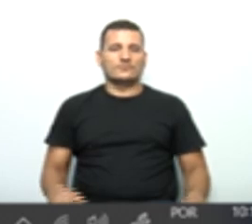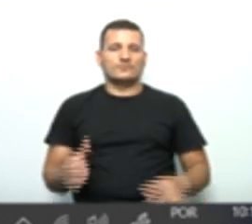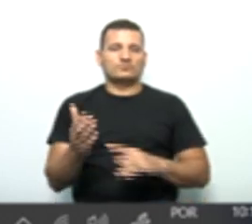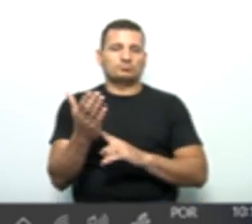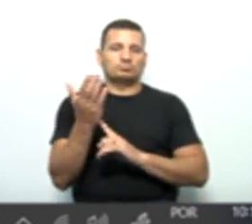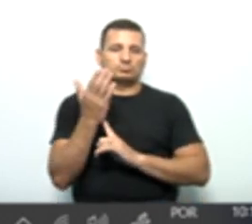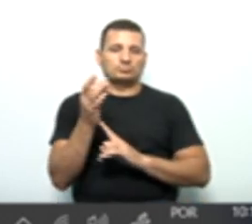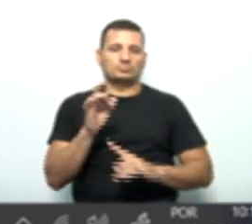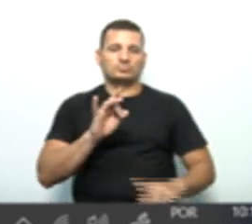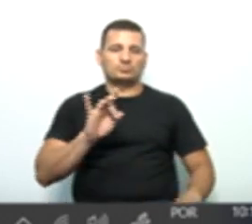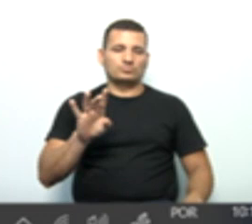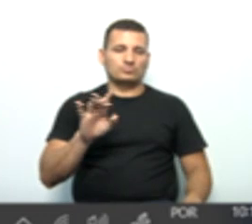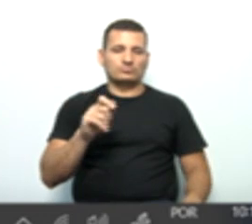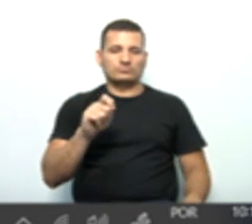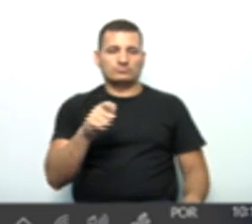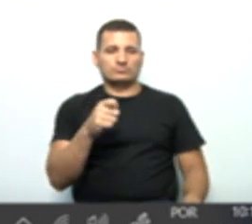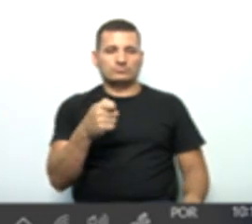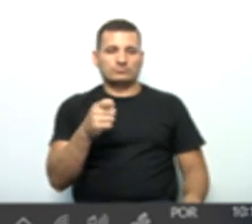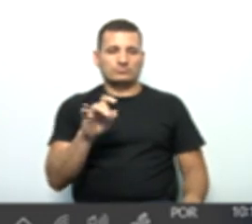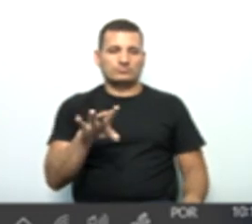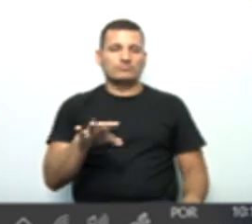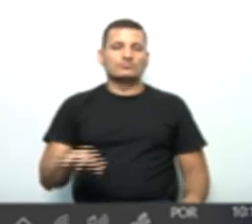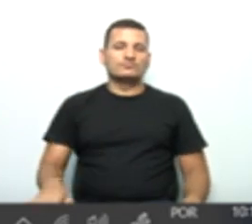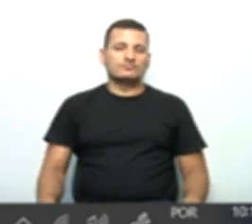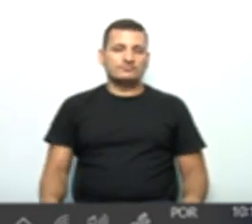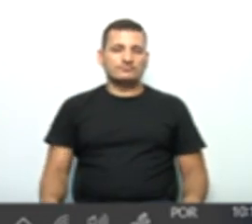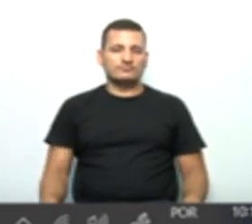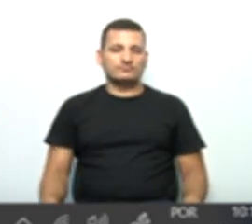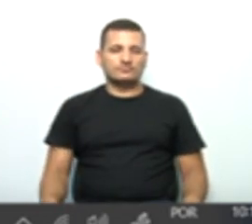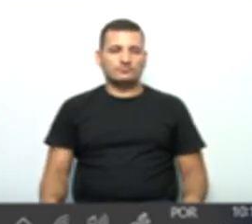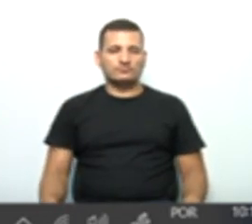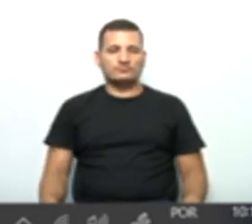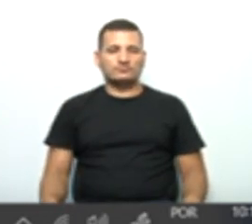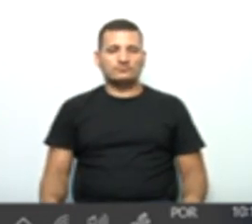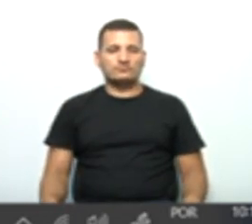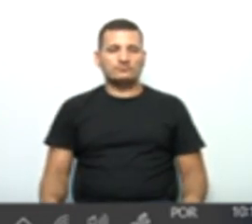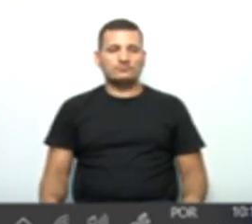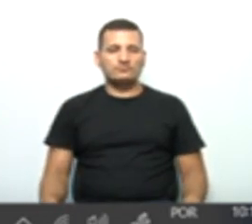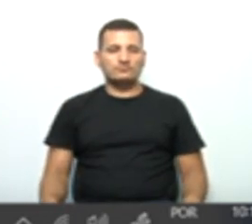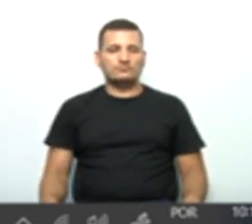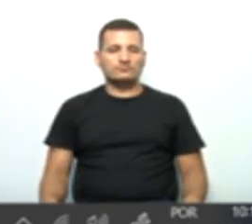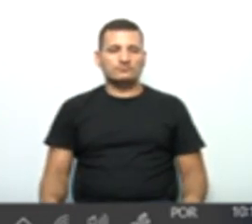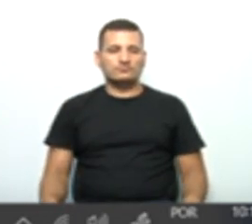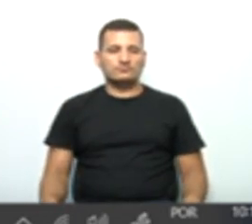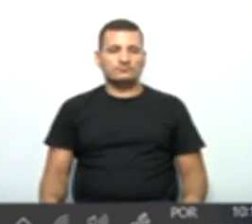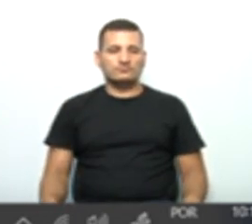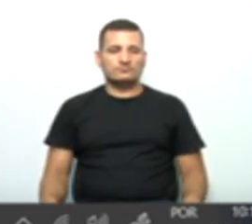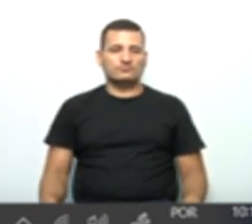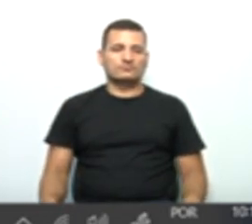as chaves. Vamos passar rapidinho aqui.